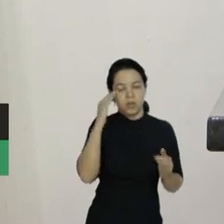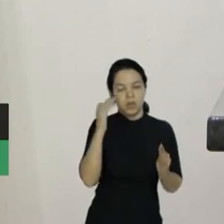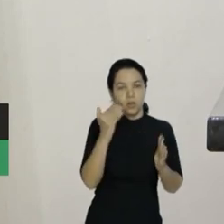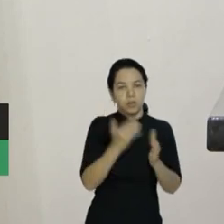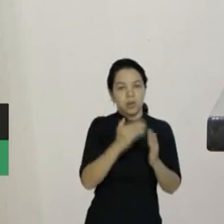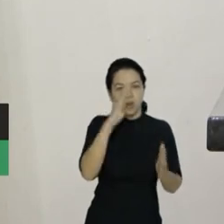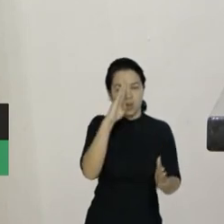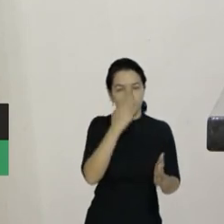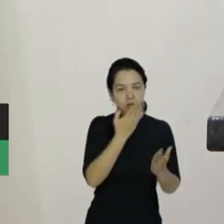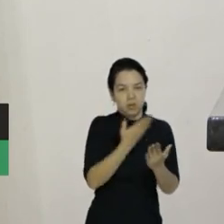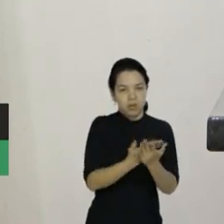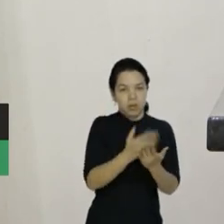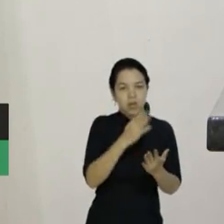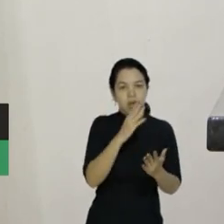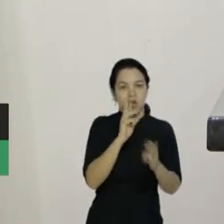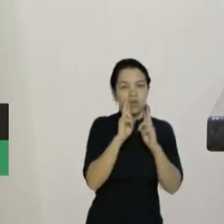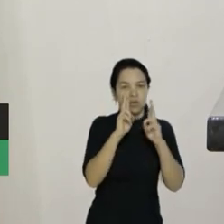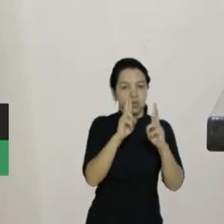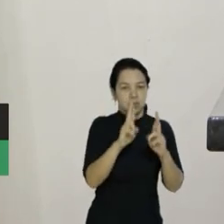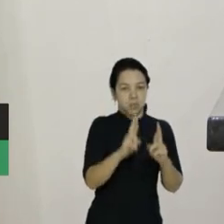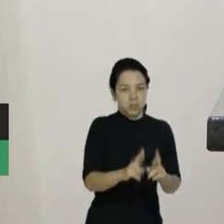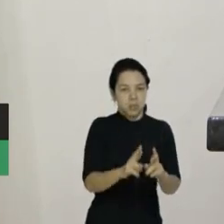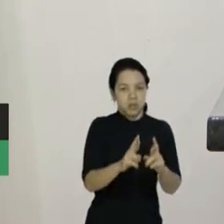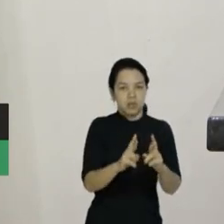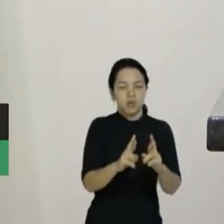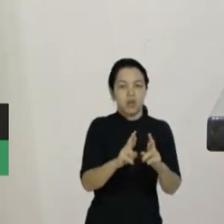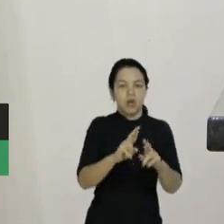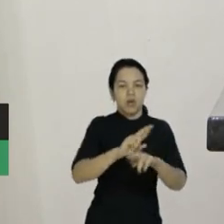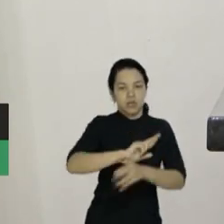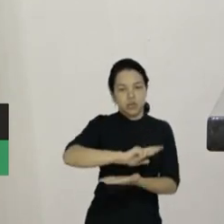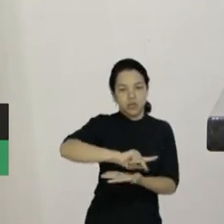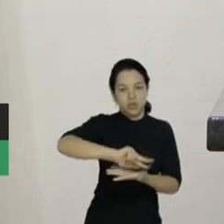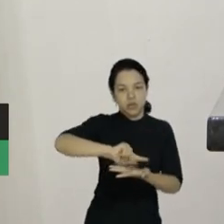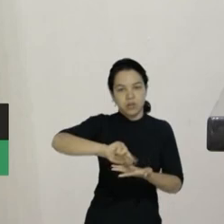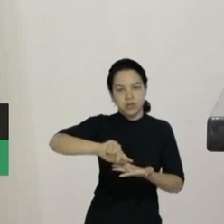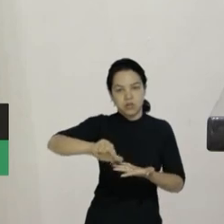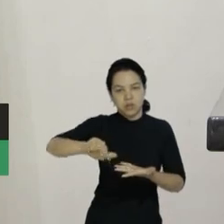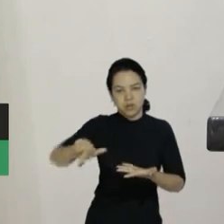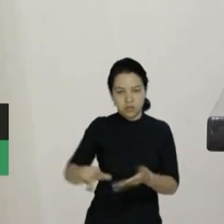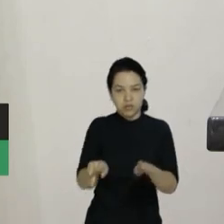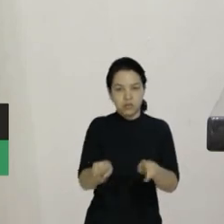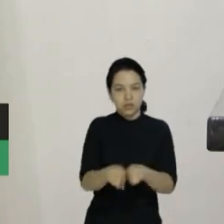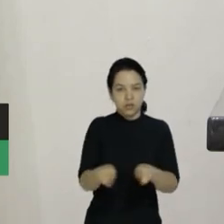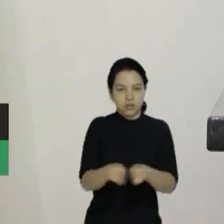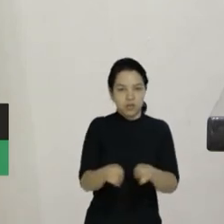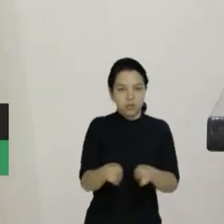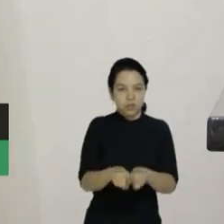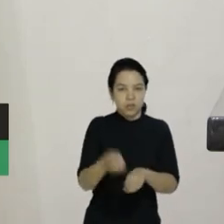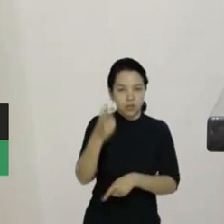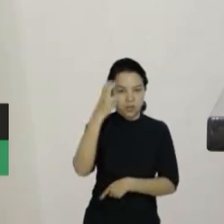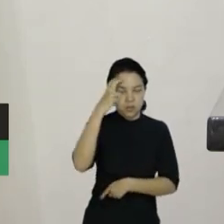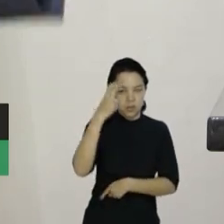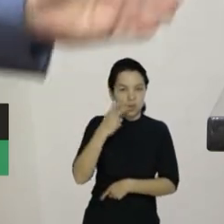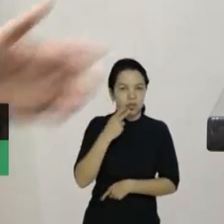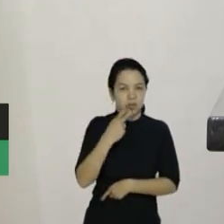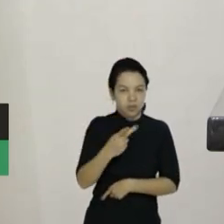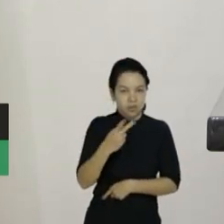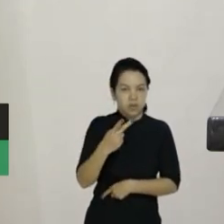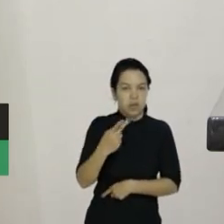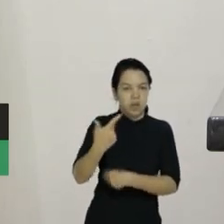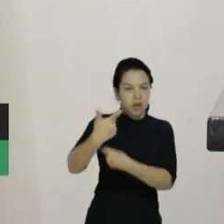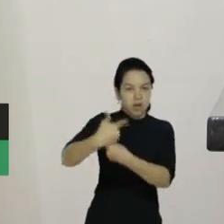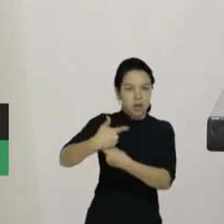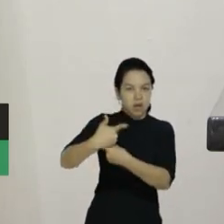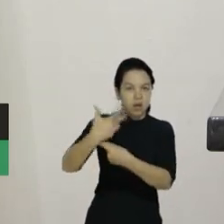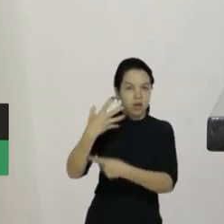pela diversidade, convicto pelo conhecimento daquilo que se fala e que se fica gravado